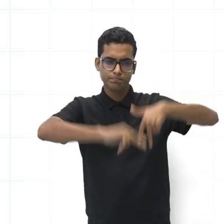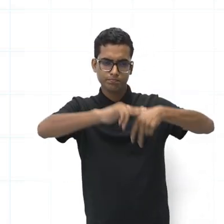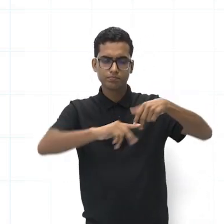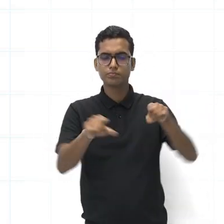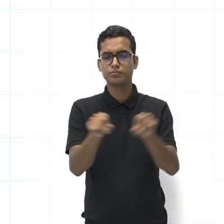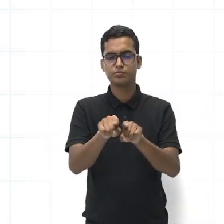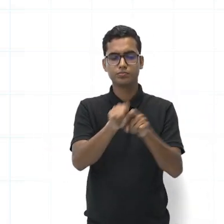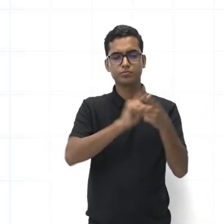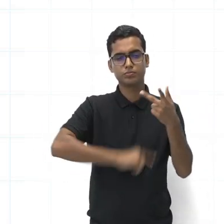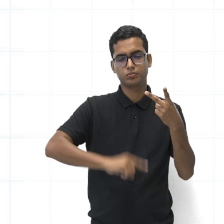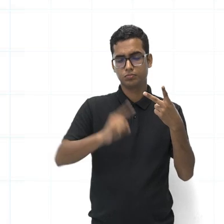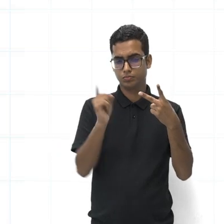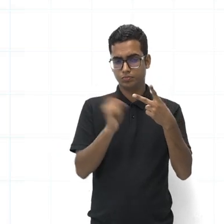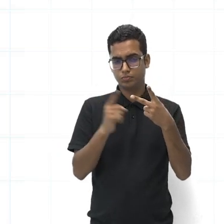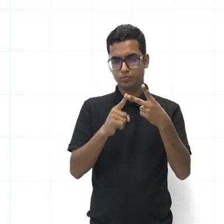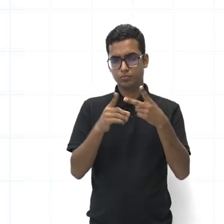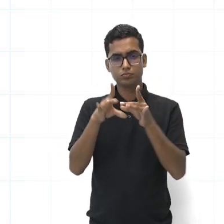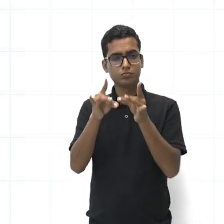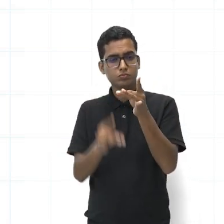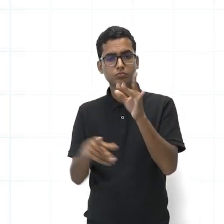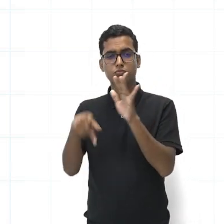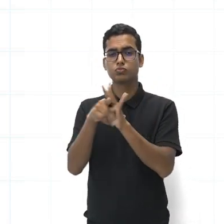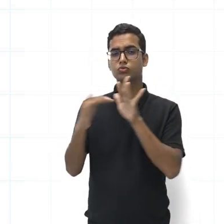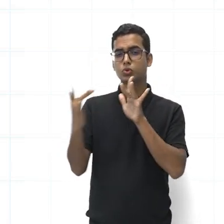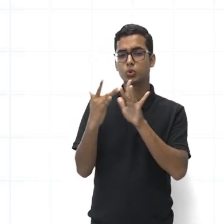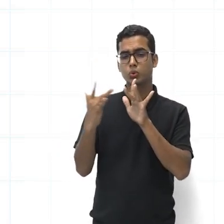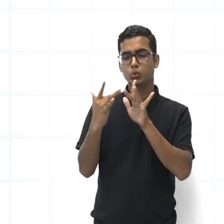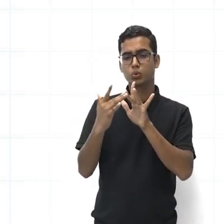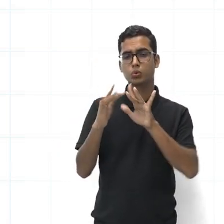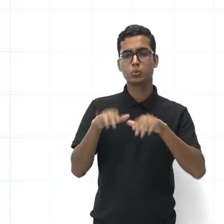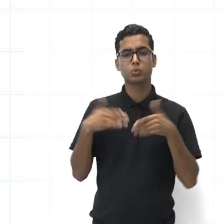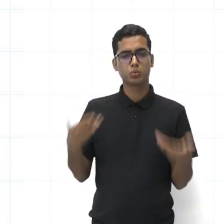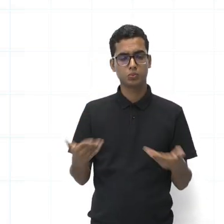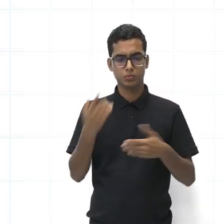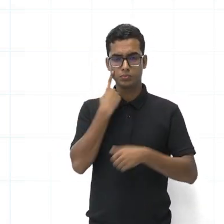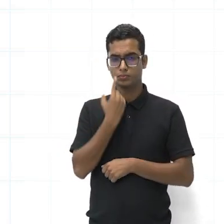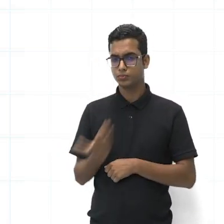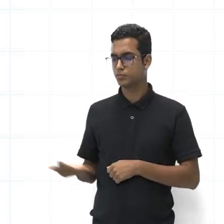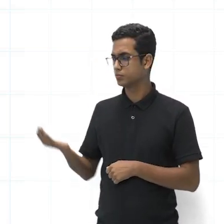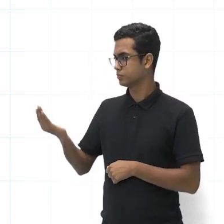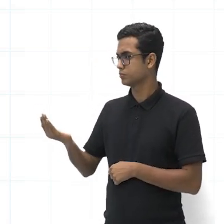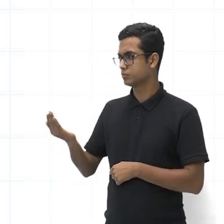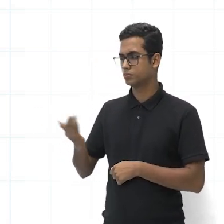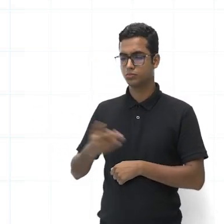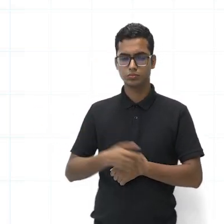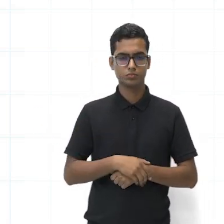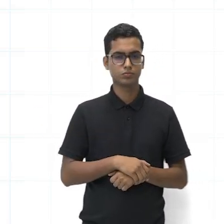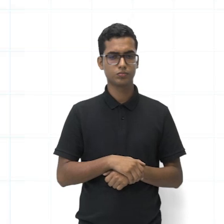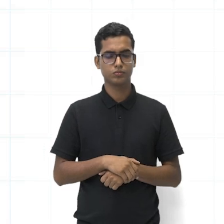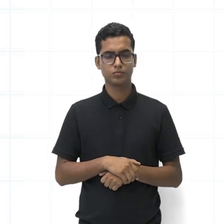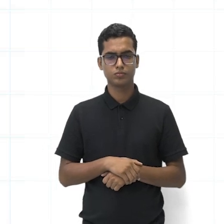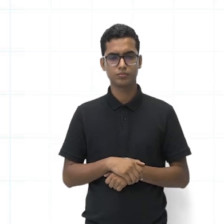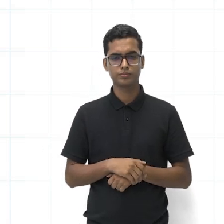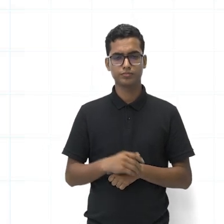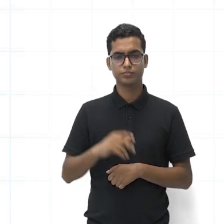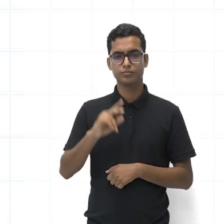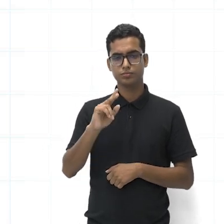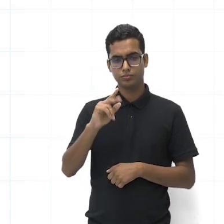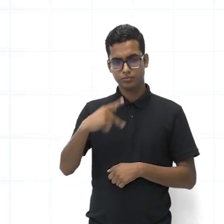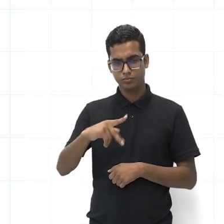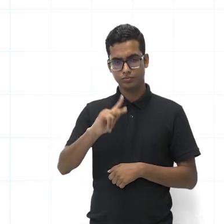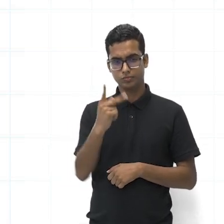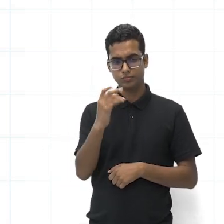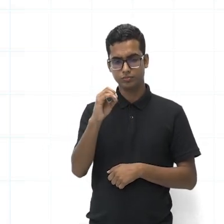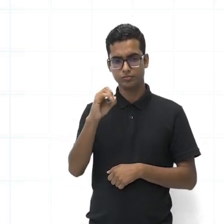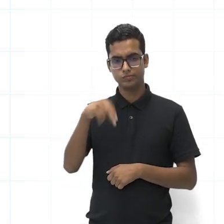contatos, né? Quais são os seus contatos? Phone number, mail addresses, né, os endereços de e-mail